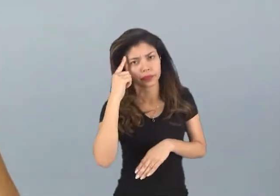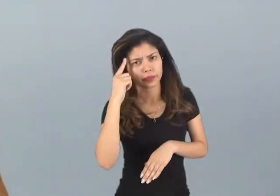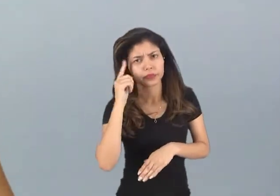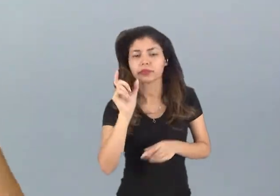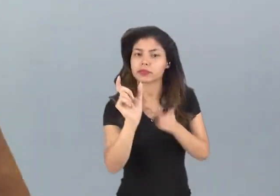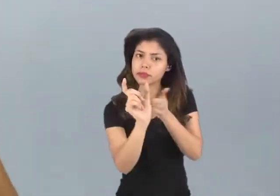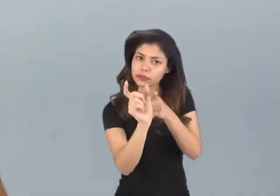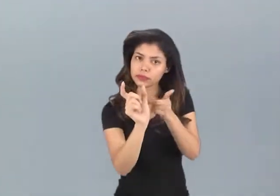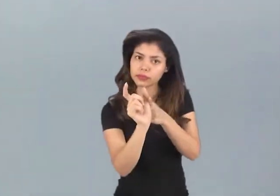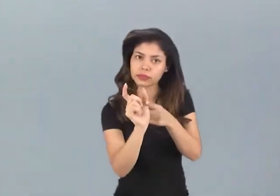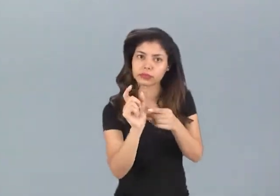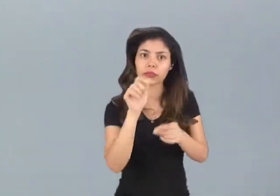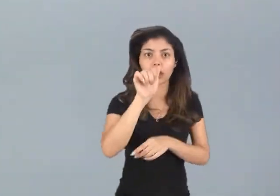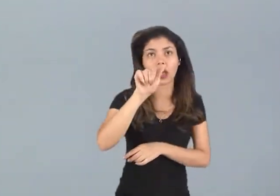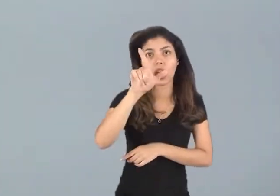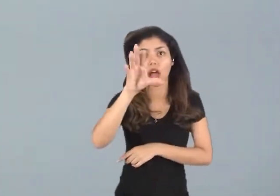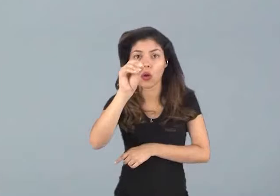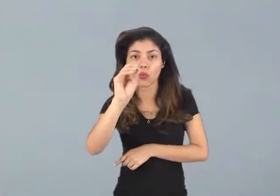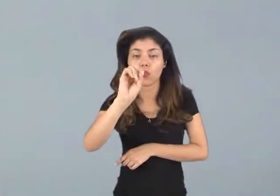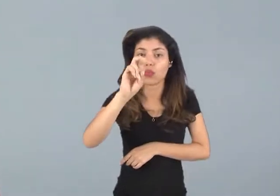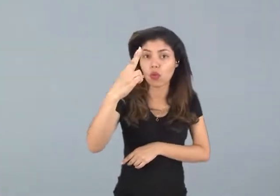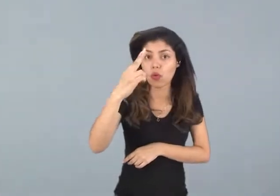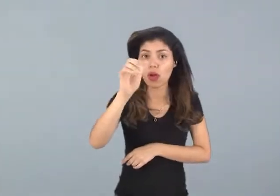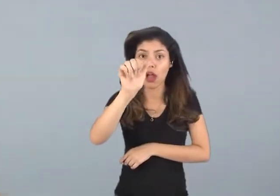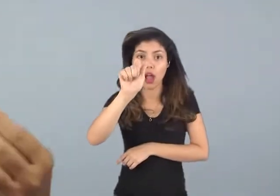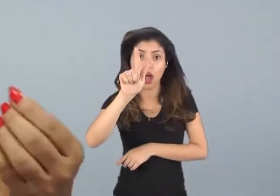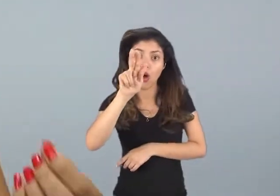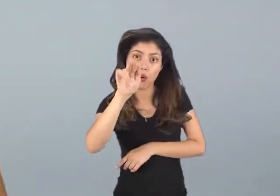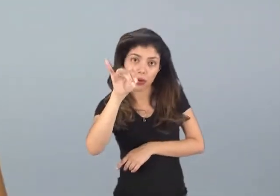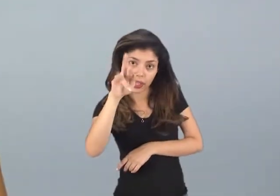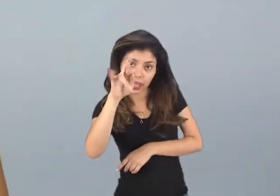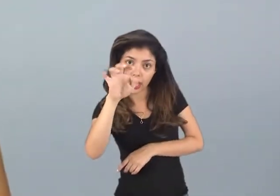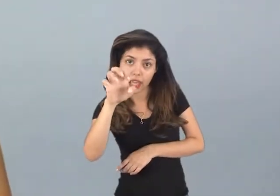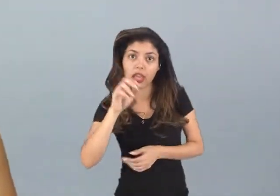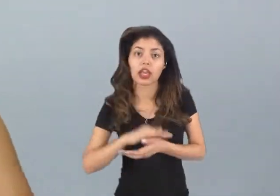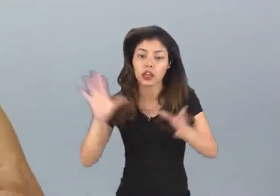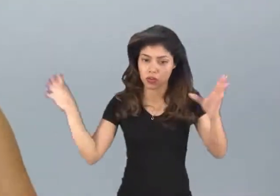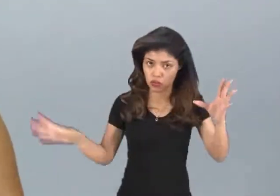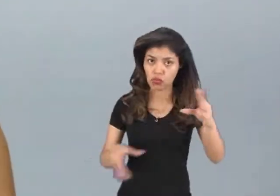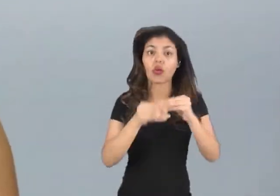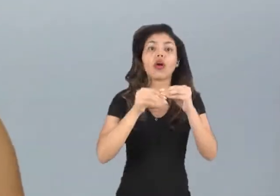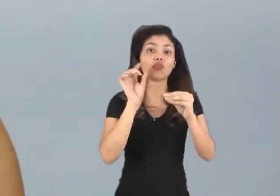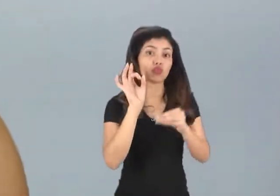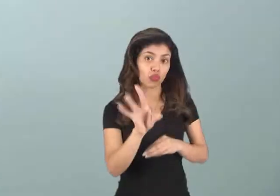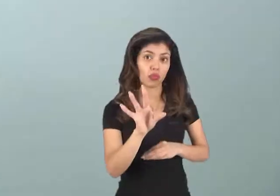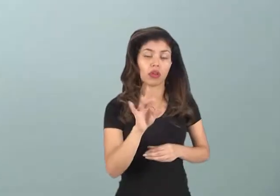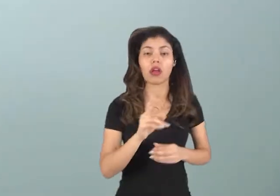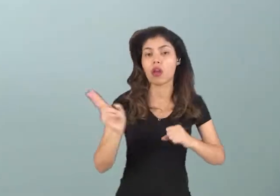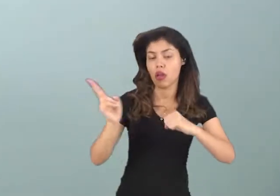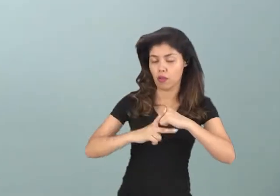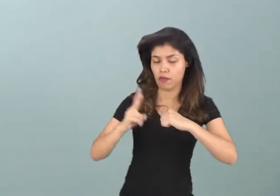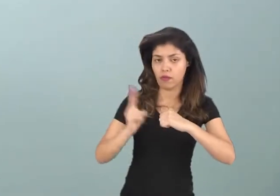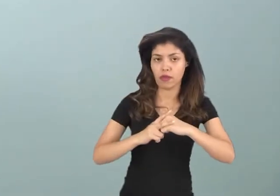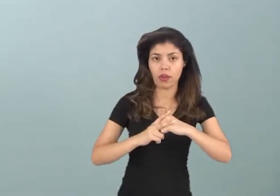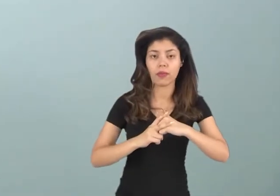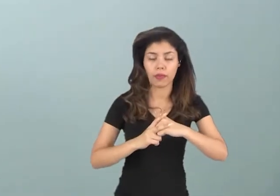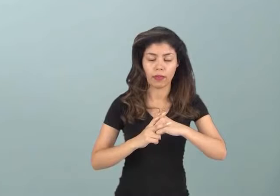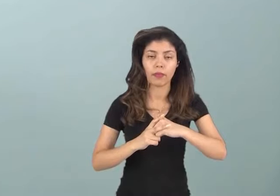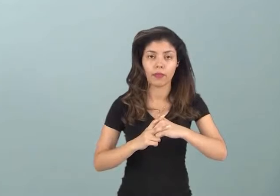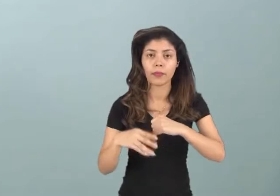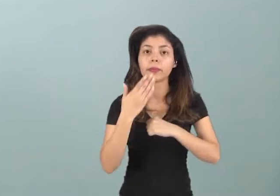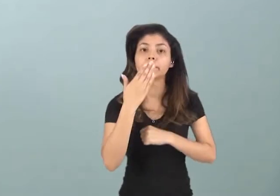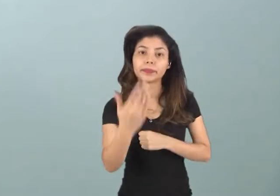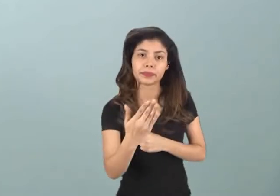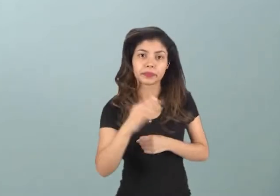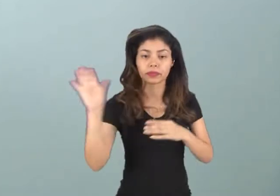ou alguém, eu não preciso de uma preposição, eu preciso apenas dessa complementação. Quer dizer que o verbo está